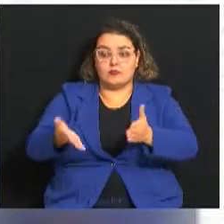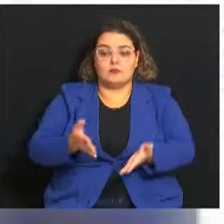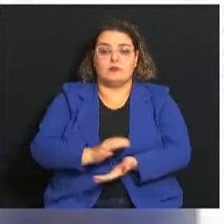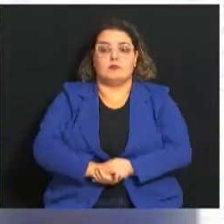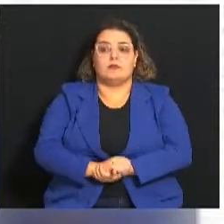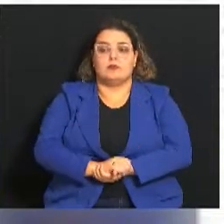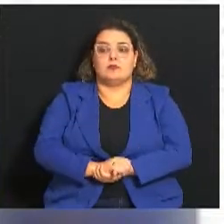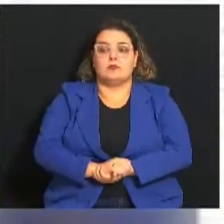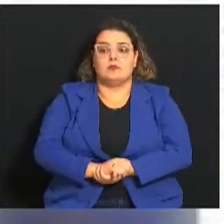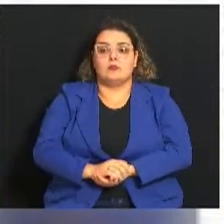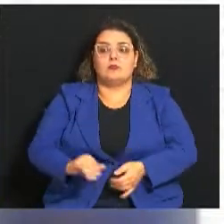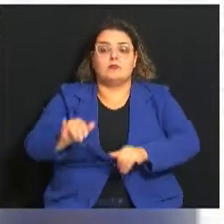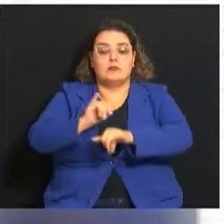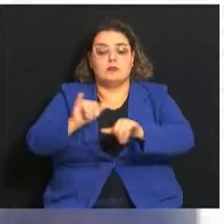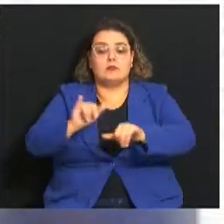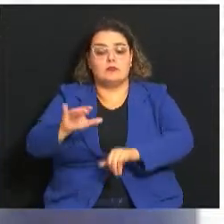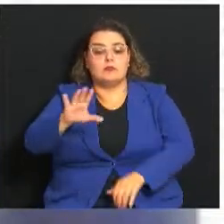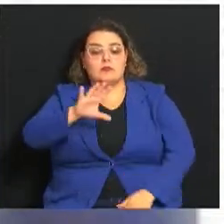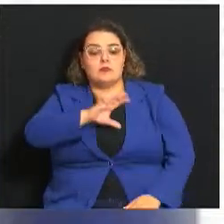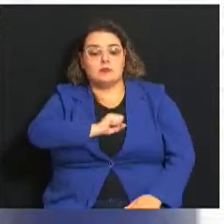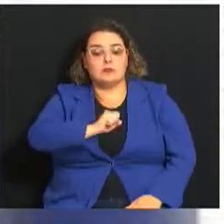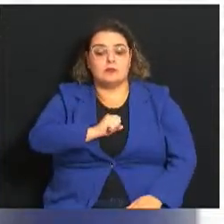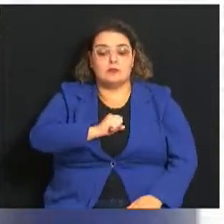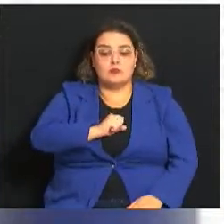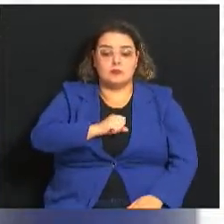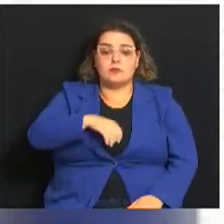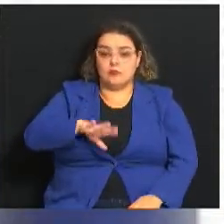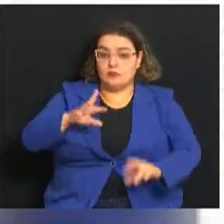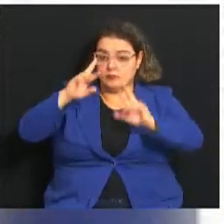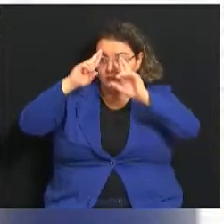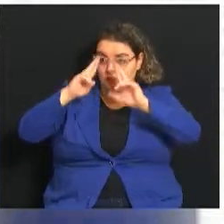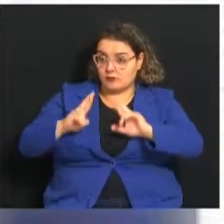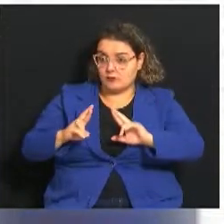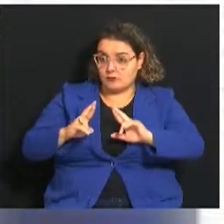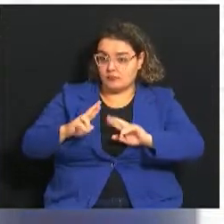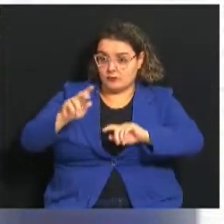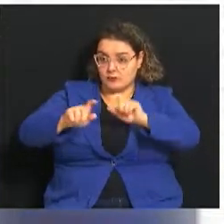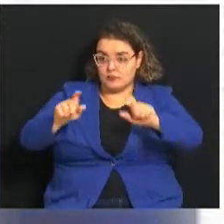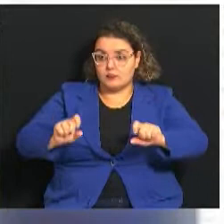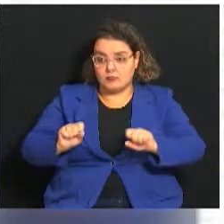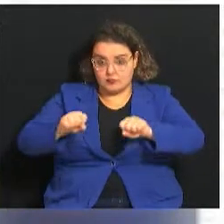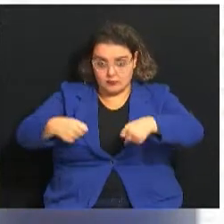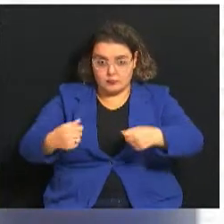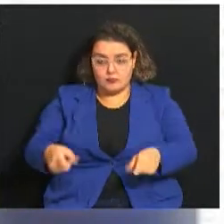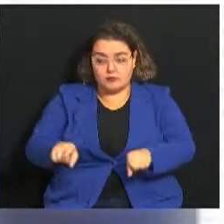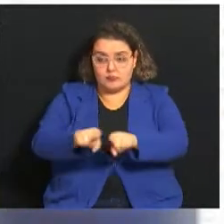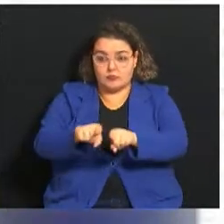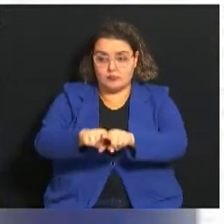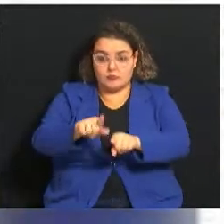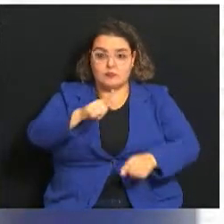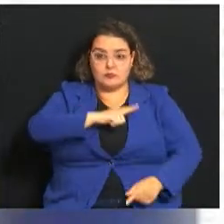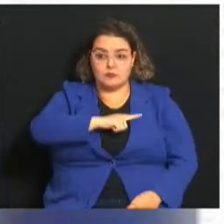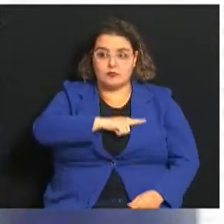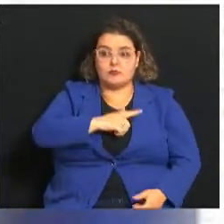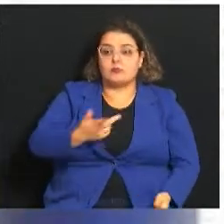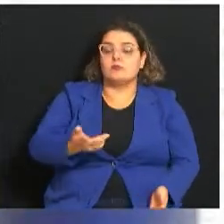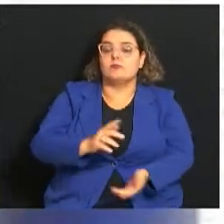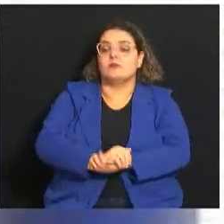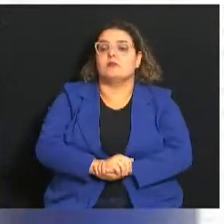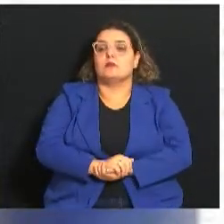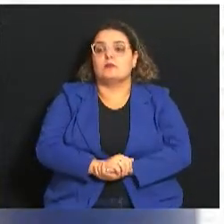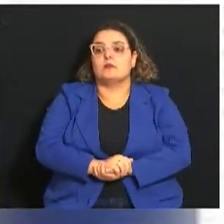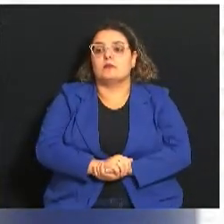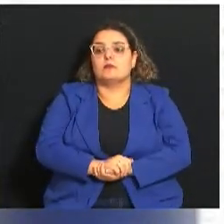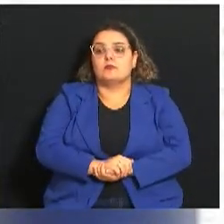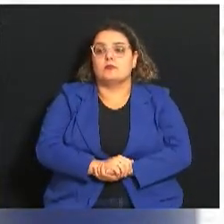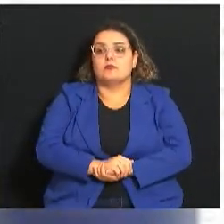mais amor, mais respeito ao próximo e o para defender isso também. Eu ressalto aqui que a gente tem